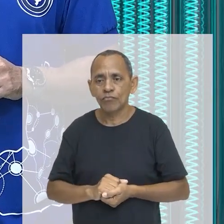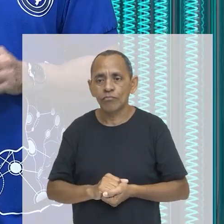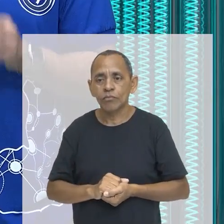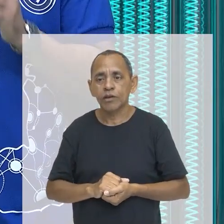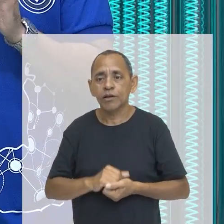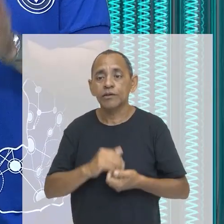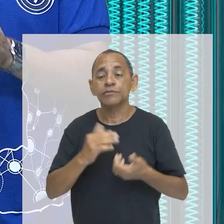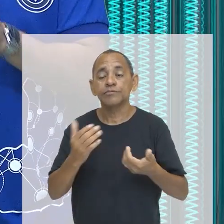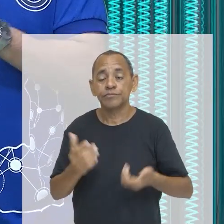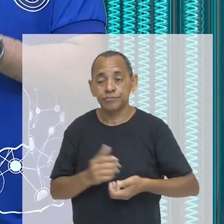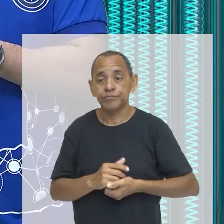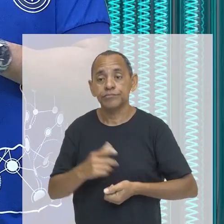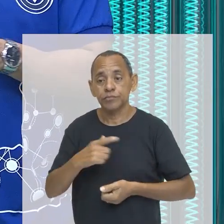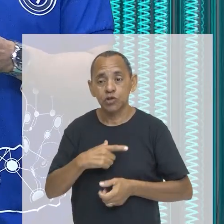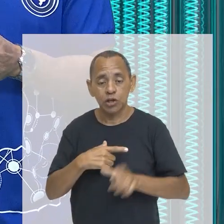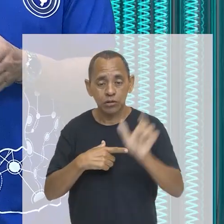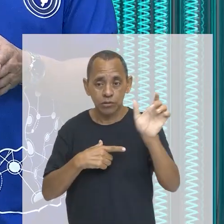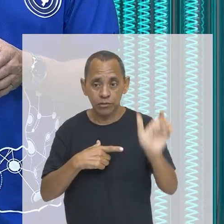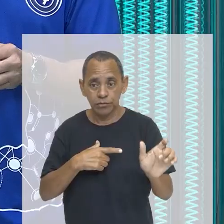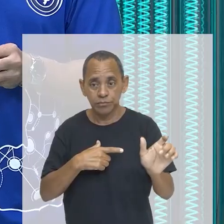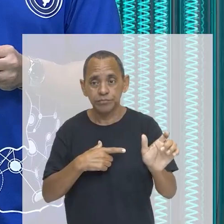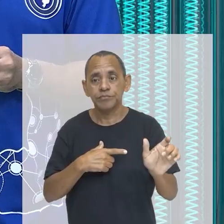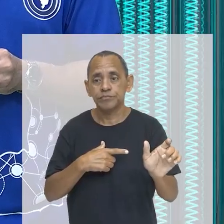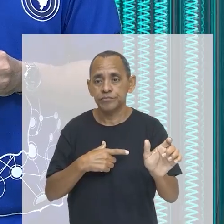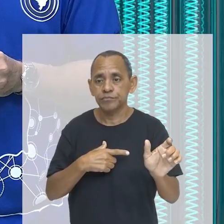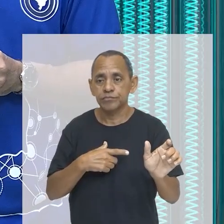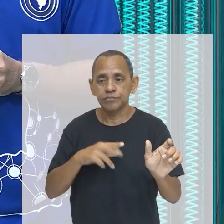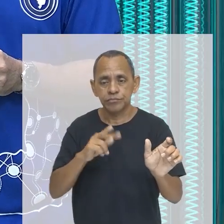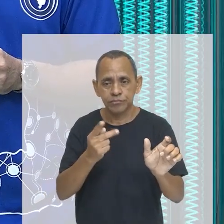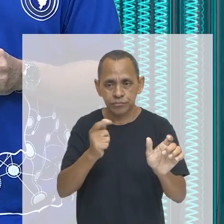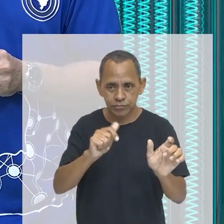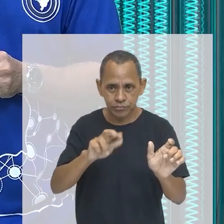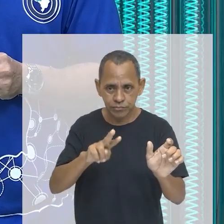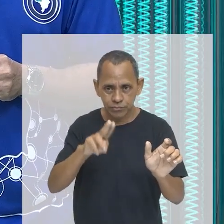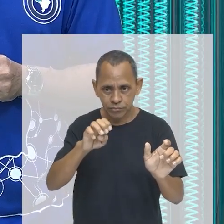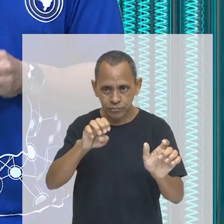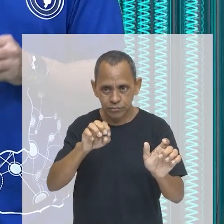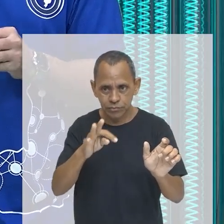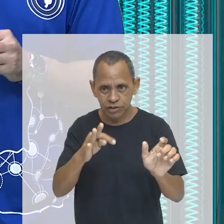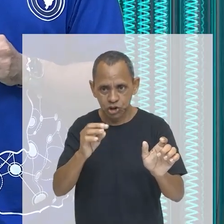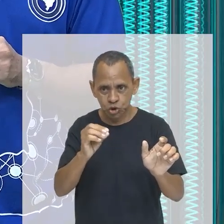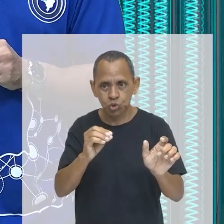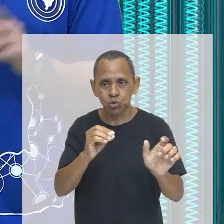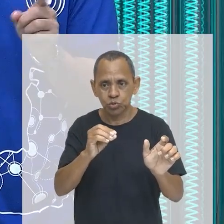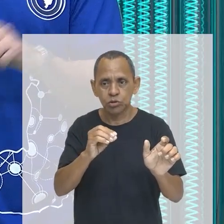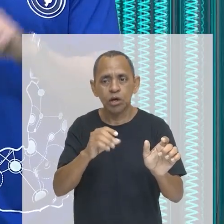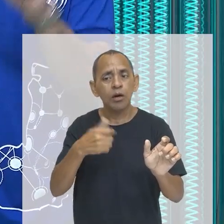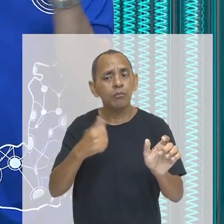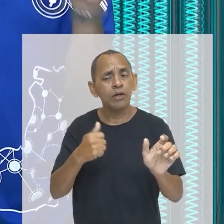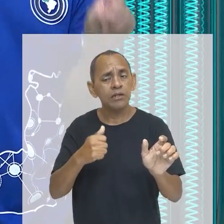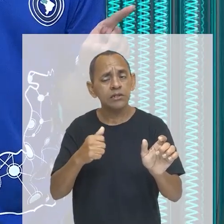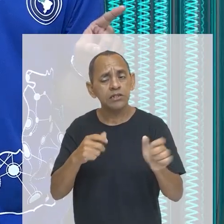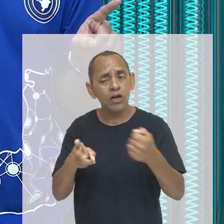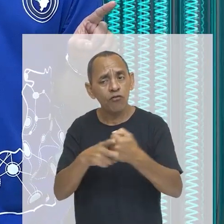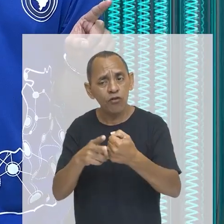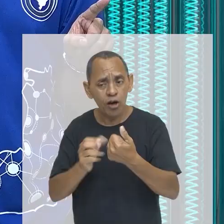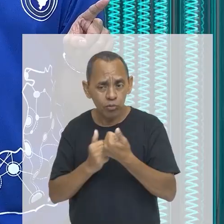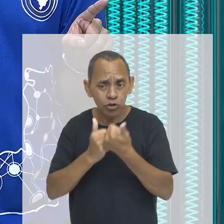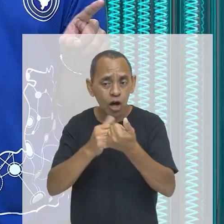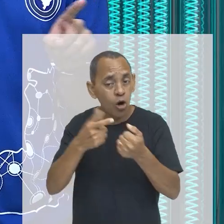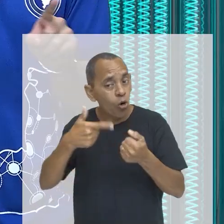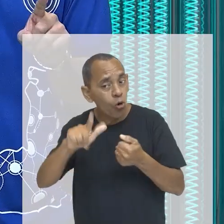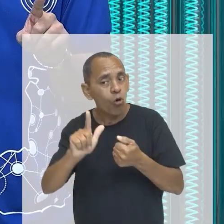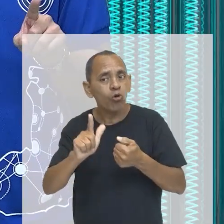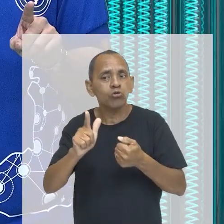são semivogais, como é o verbo have to. O verbo have to, ele precisa de um outro verbo